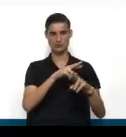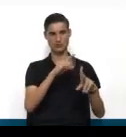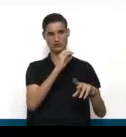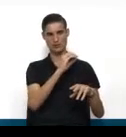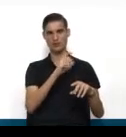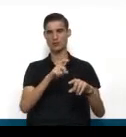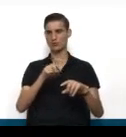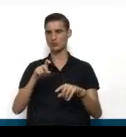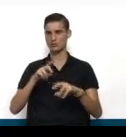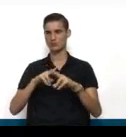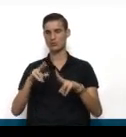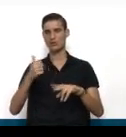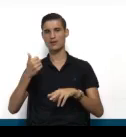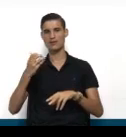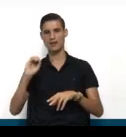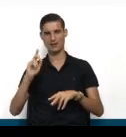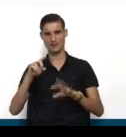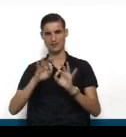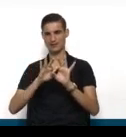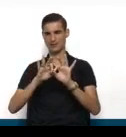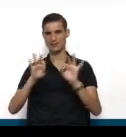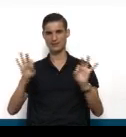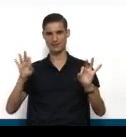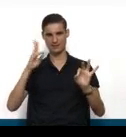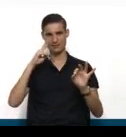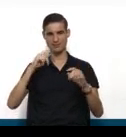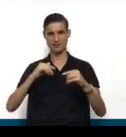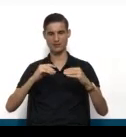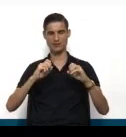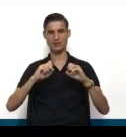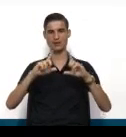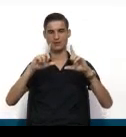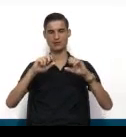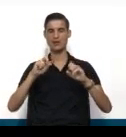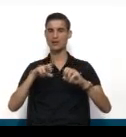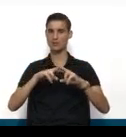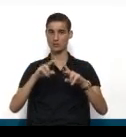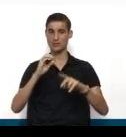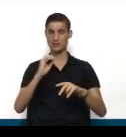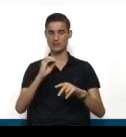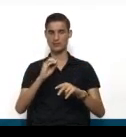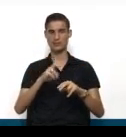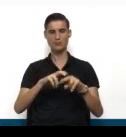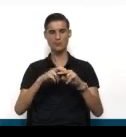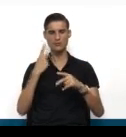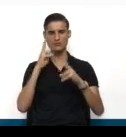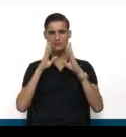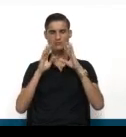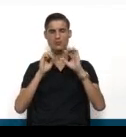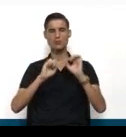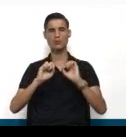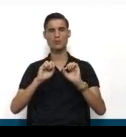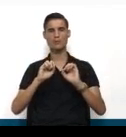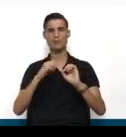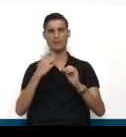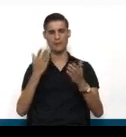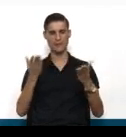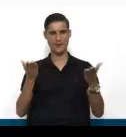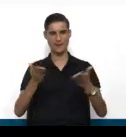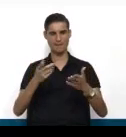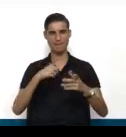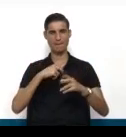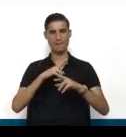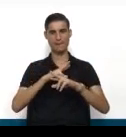e quando x é igual a 10, né? Que a sua altura é igual a 0. Então, o que a gente tem que pensar, né?